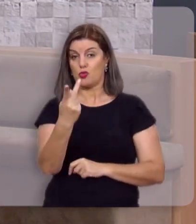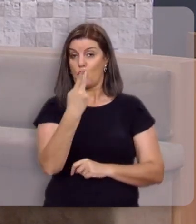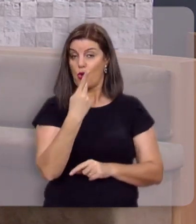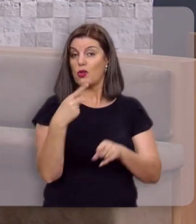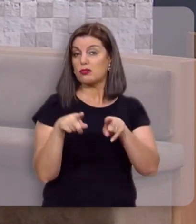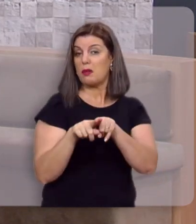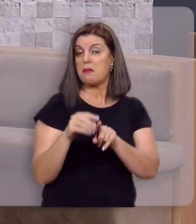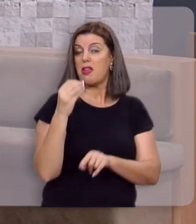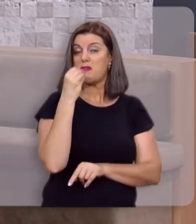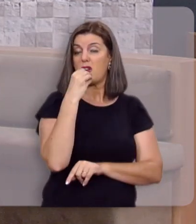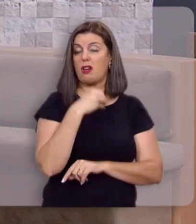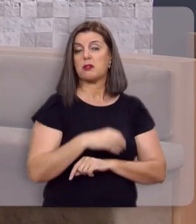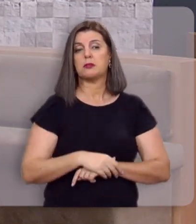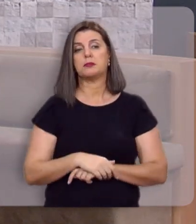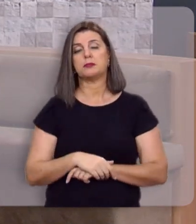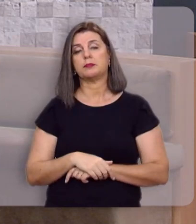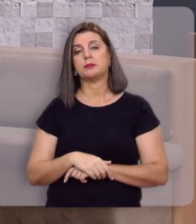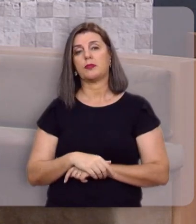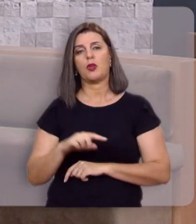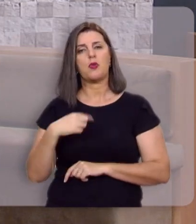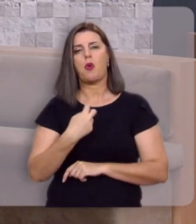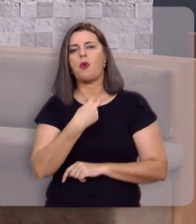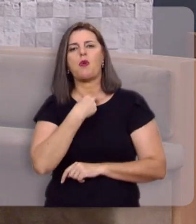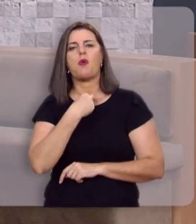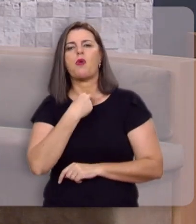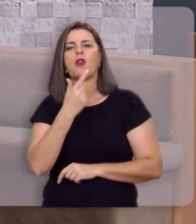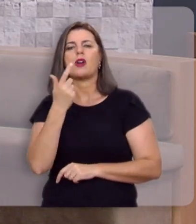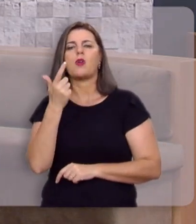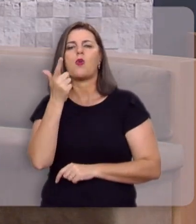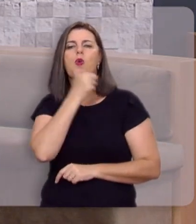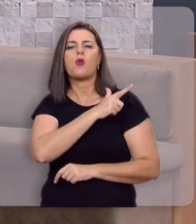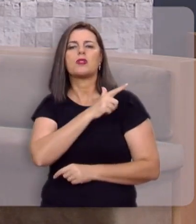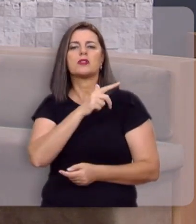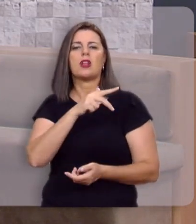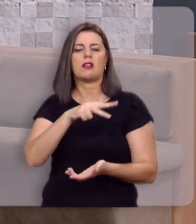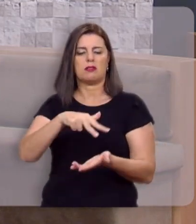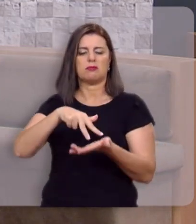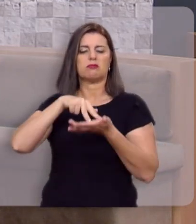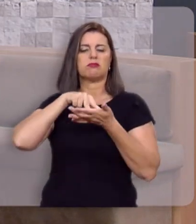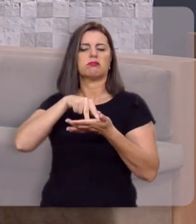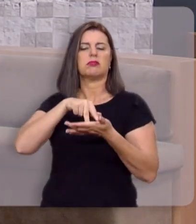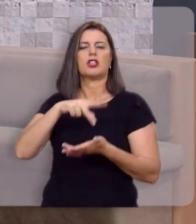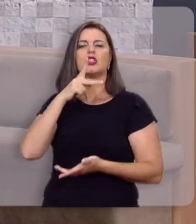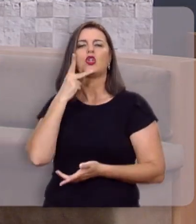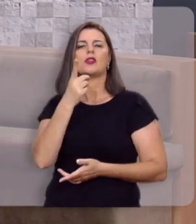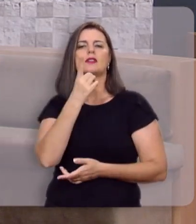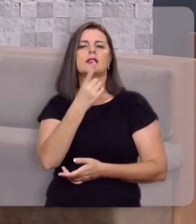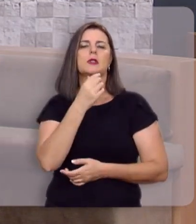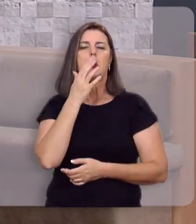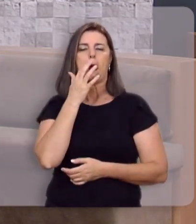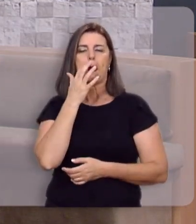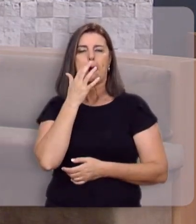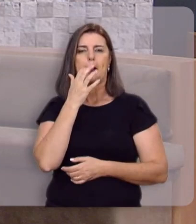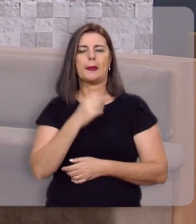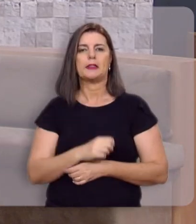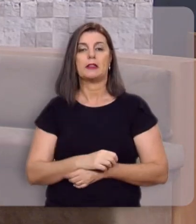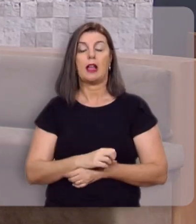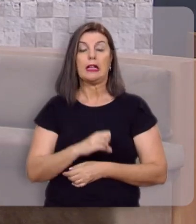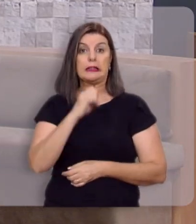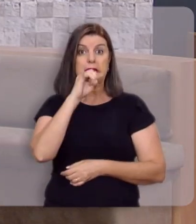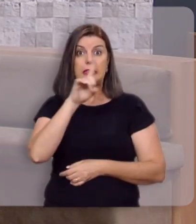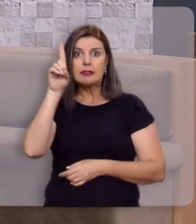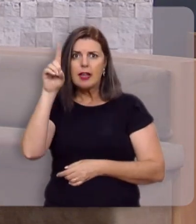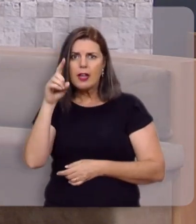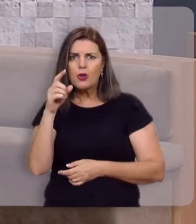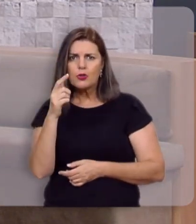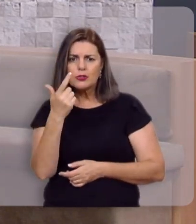e eu somos frágeis. Nós não conseguimos ficar de pé escorados no bordão da autoconfiança. Se